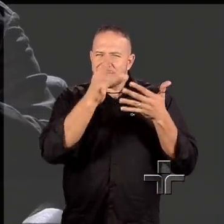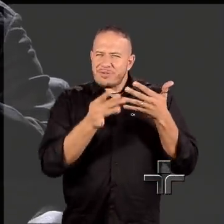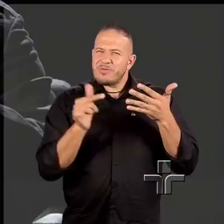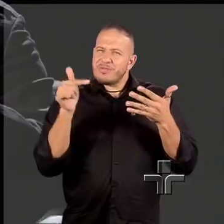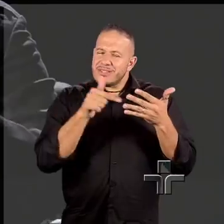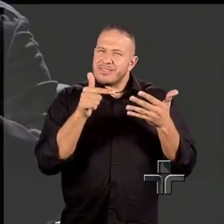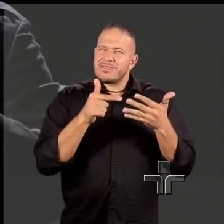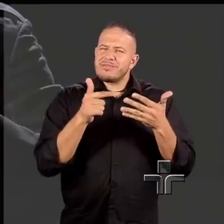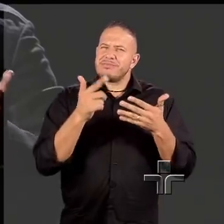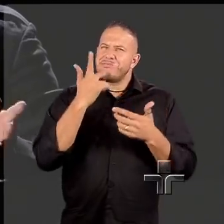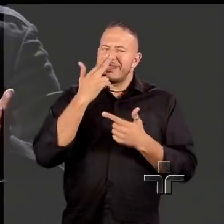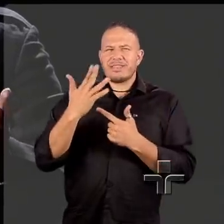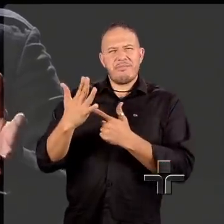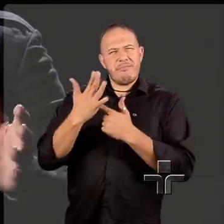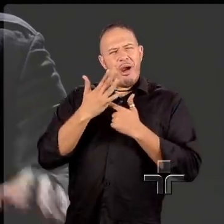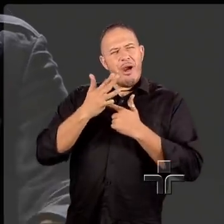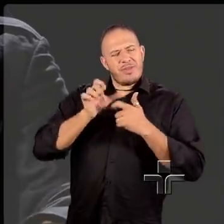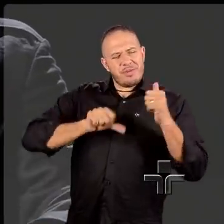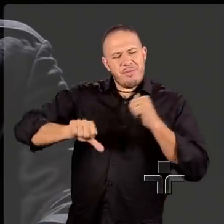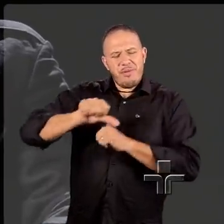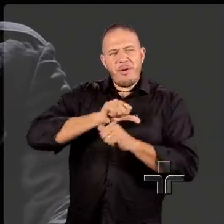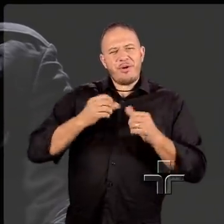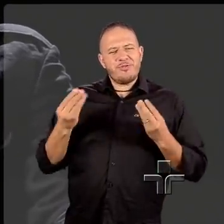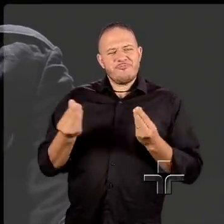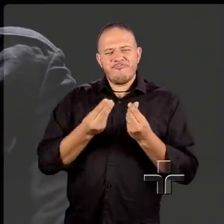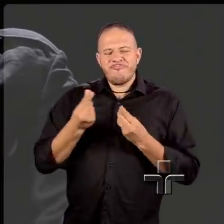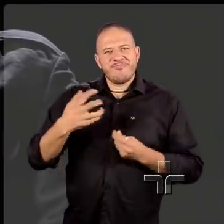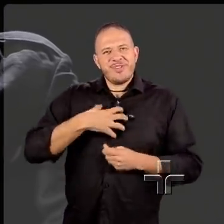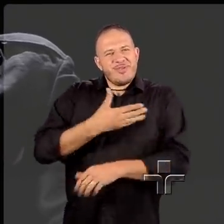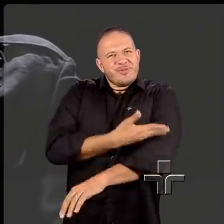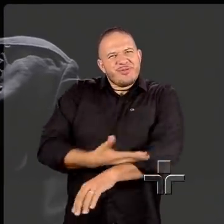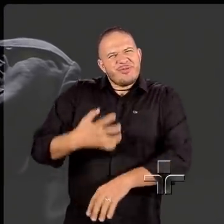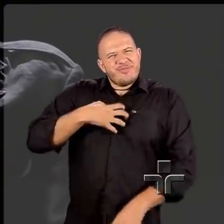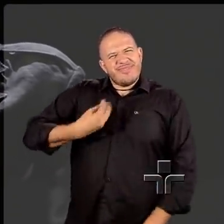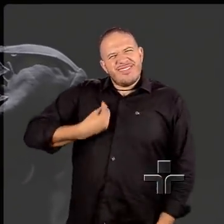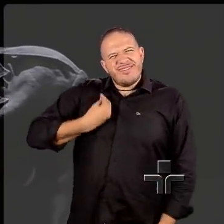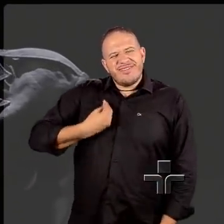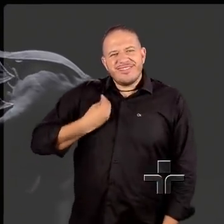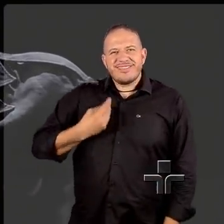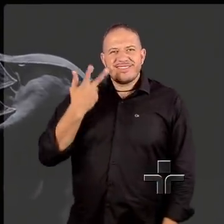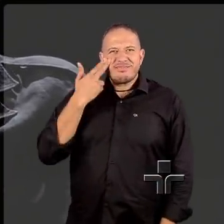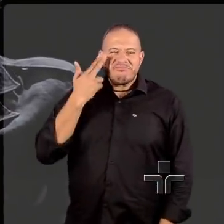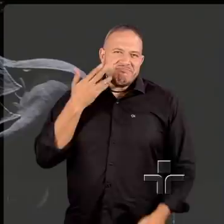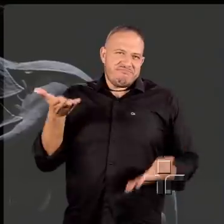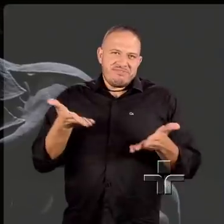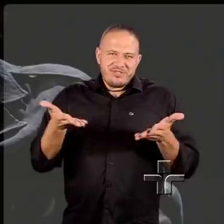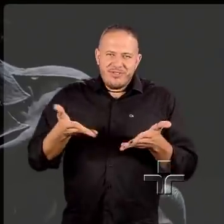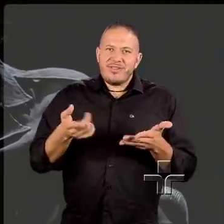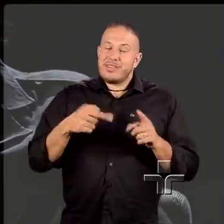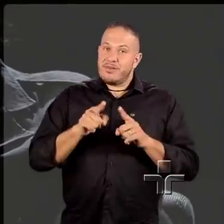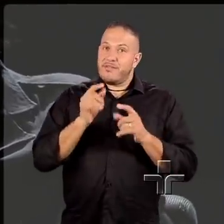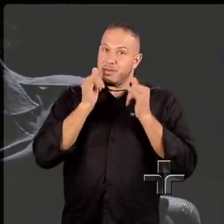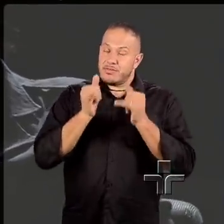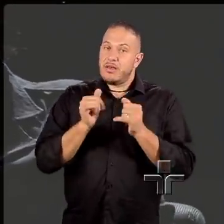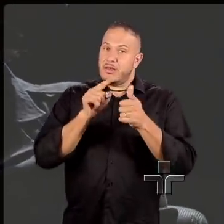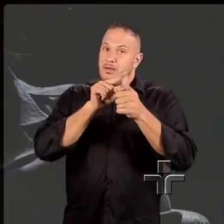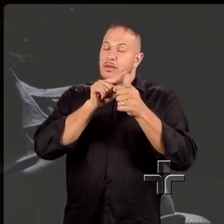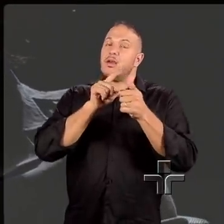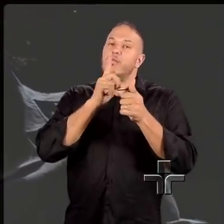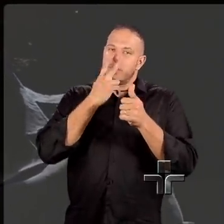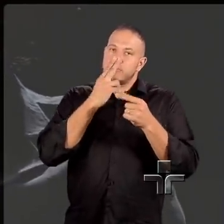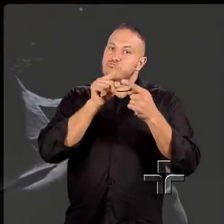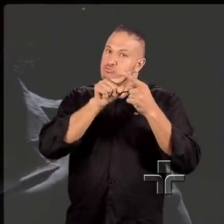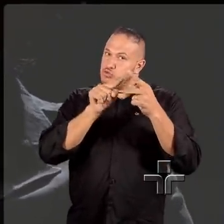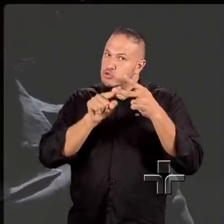vem mudando os contornos da vida contemporânea. Eu ficaria atento, sobretudo, a 2 pontos, né? Que